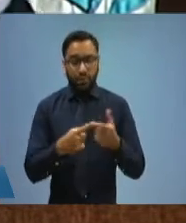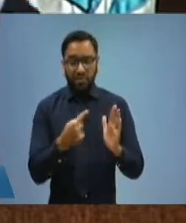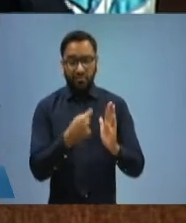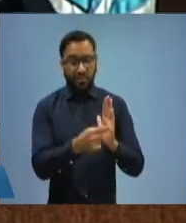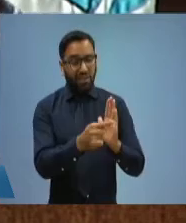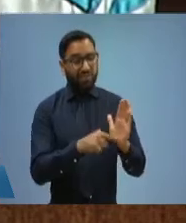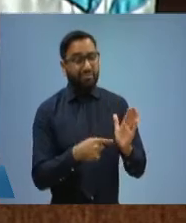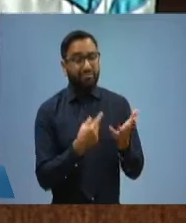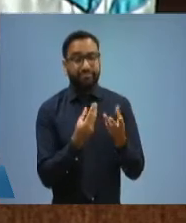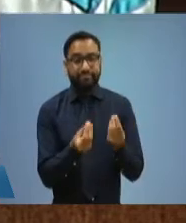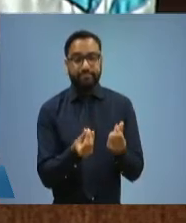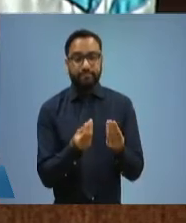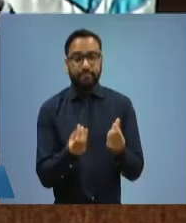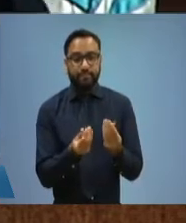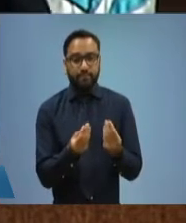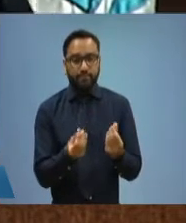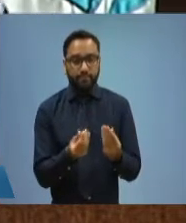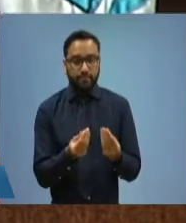O veto